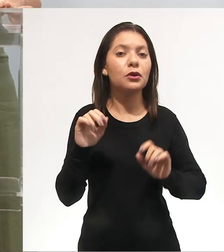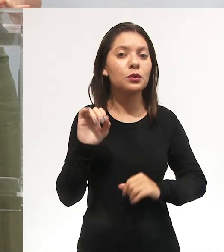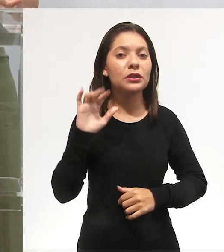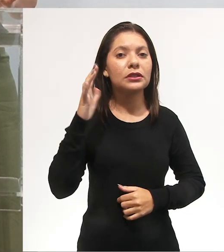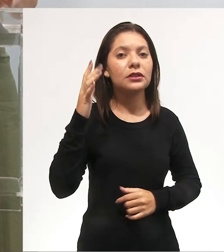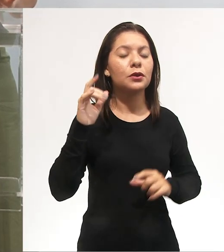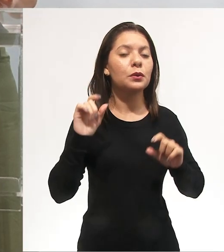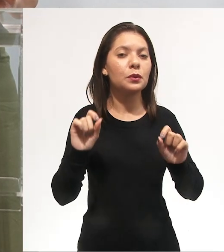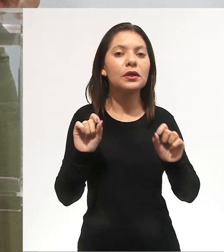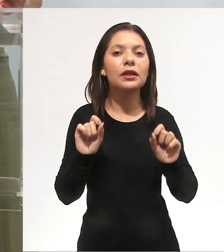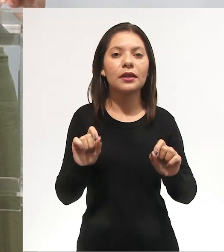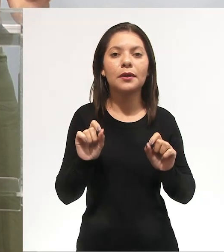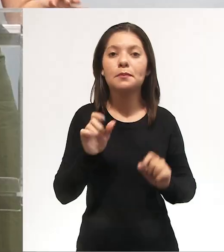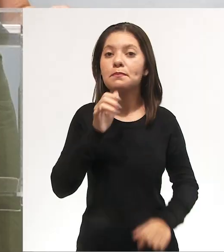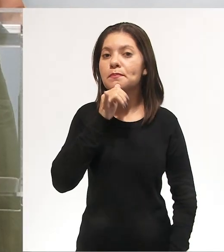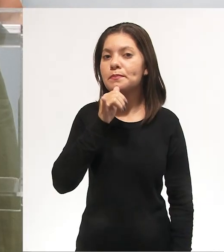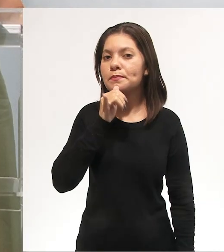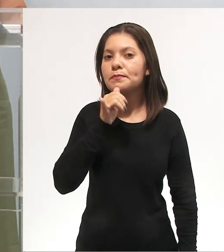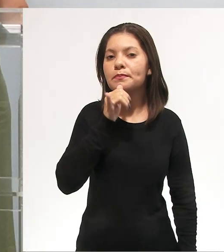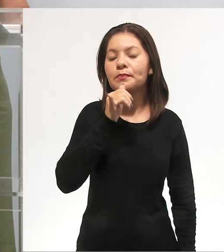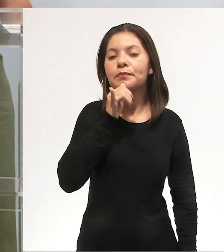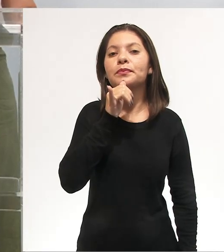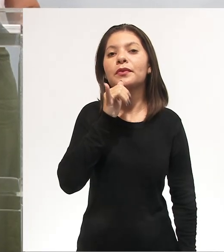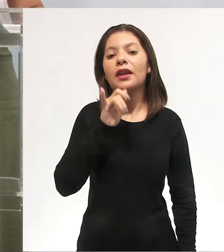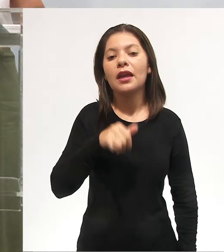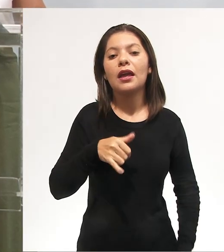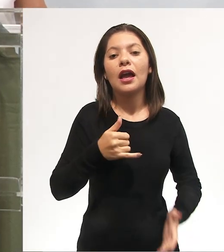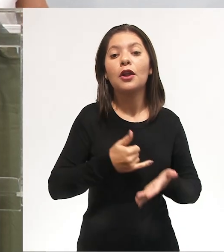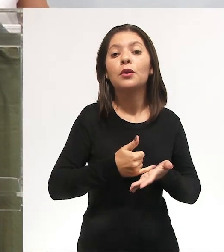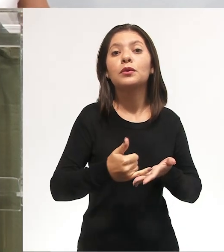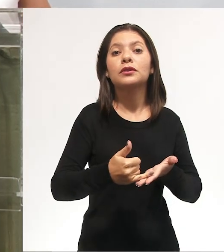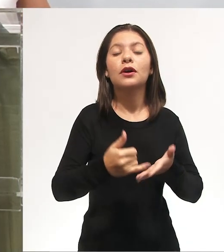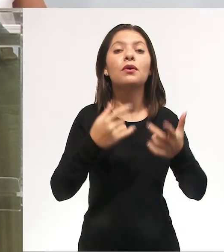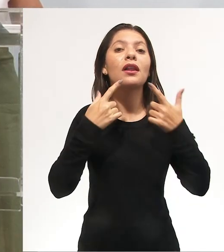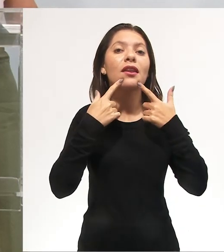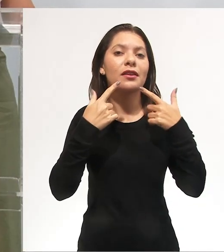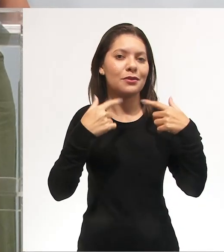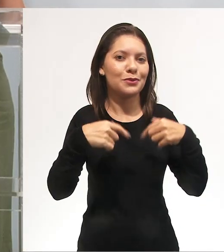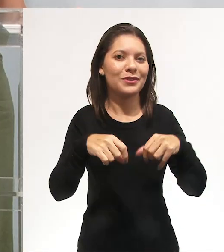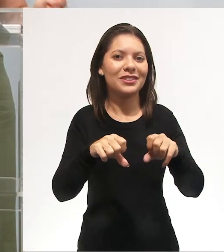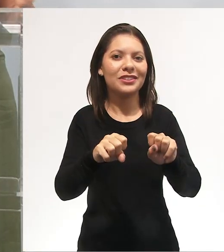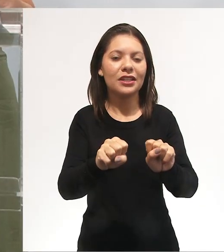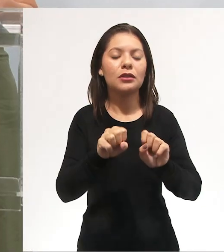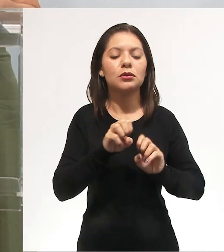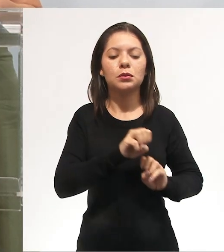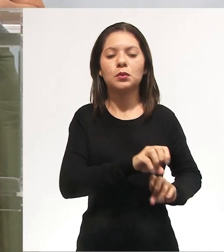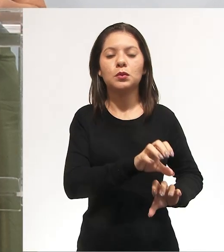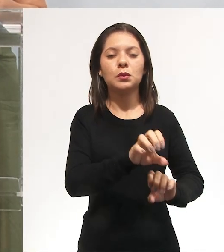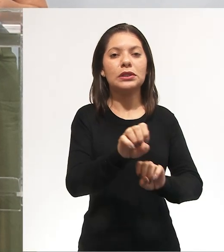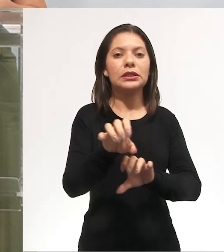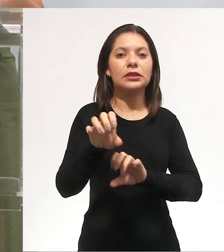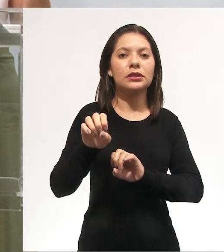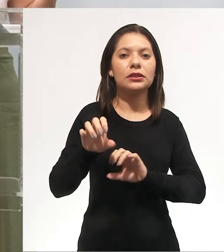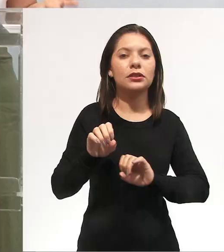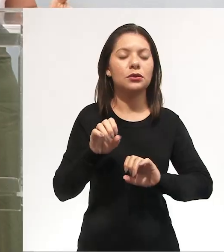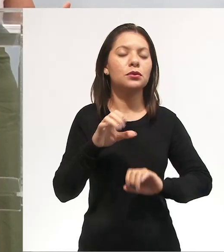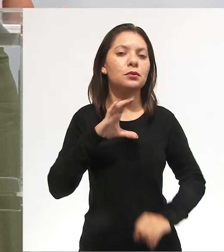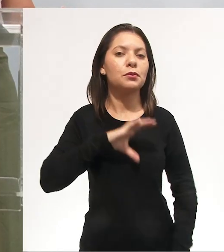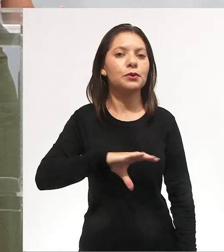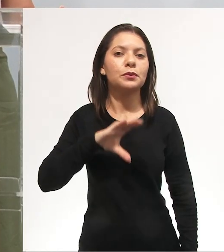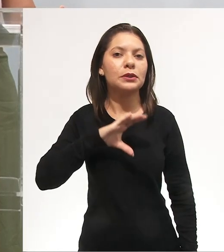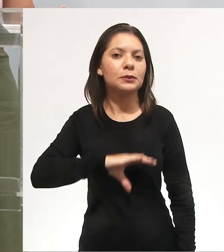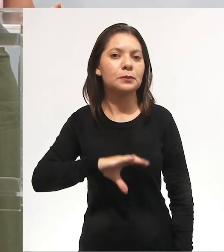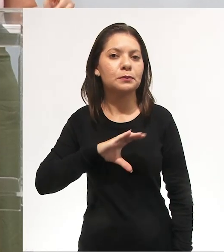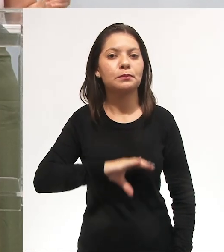tivemos, por exemplo, a introdução da linguística, né, no ensino da língua